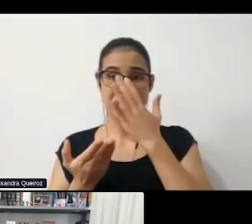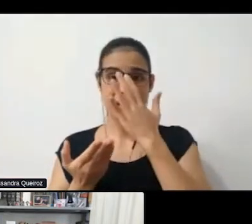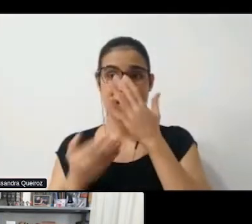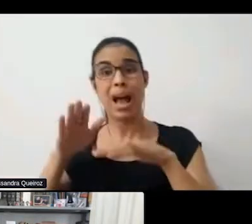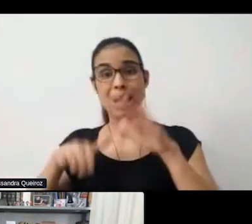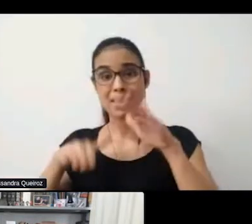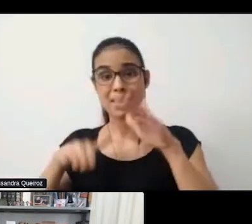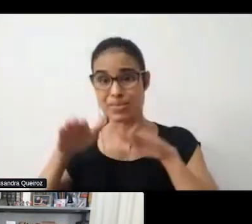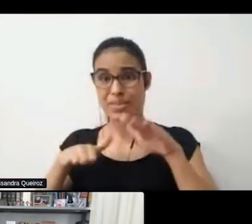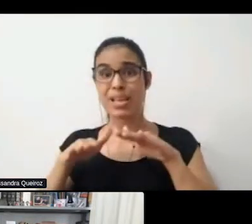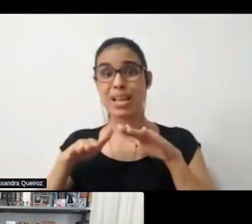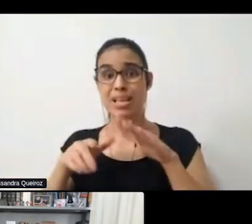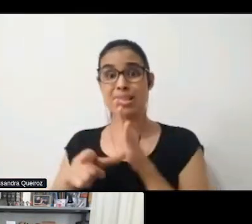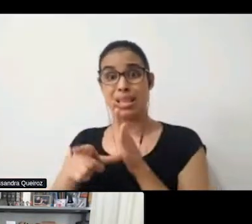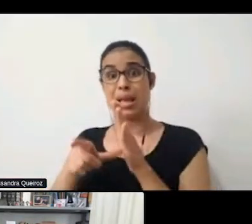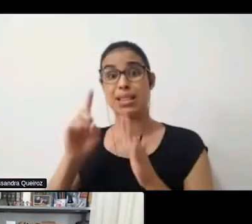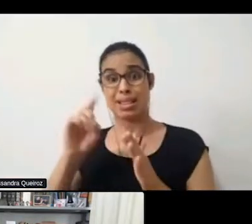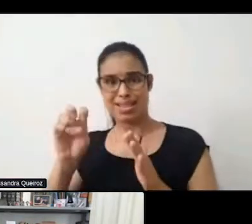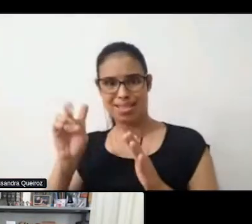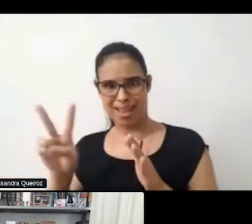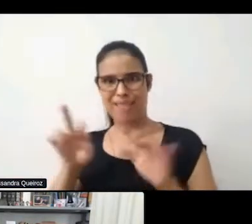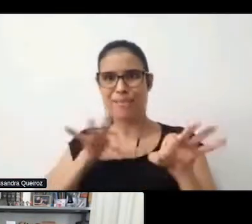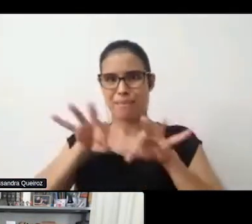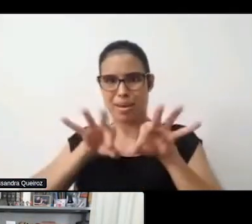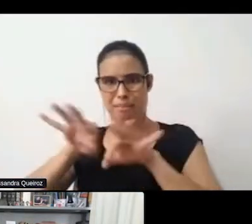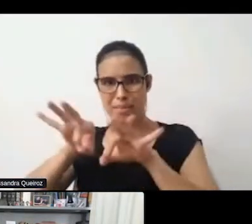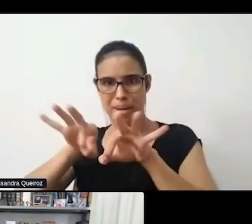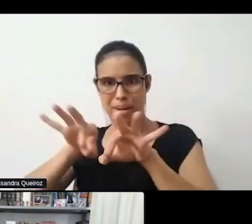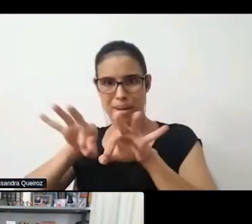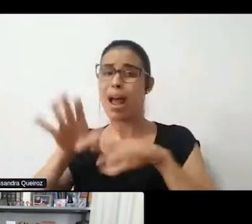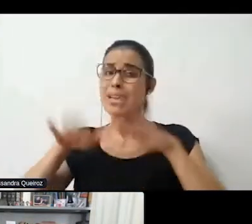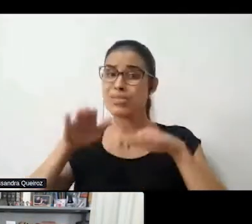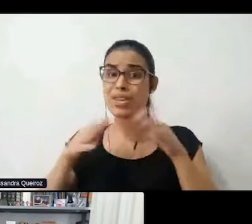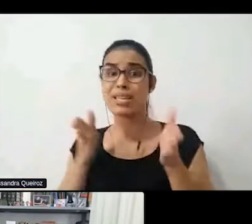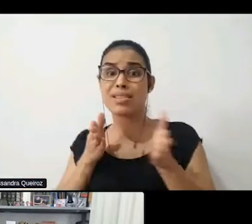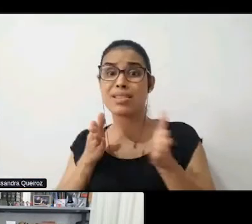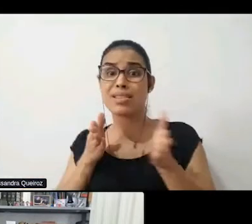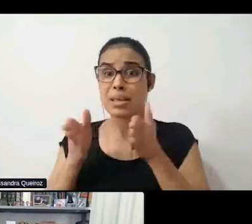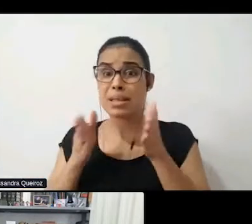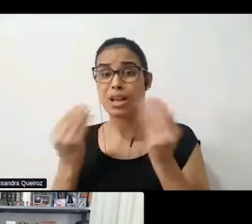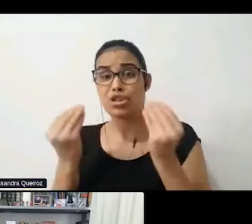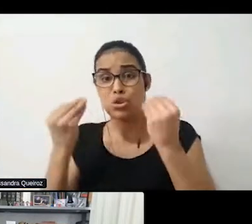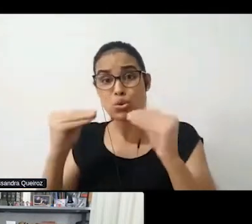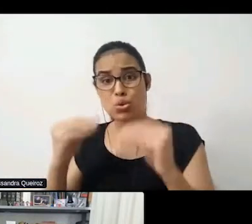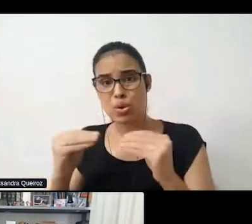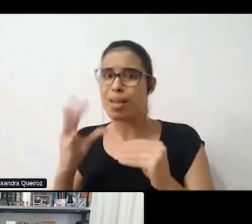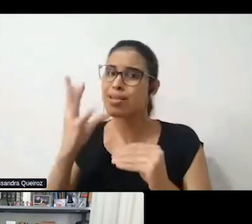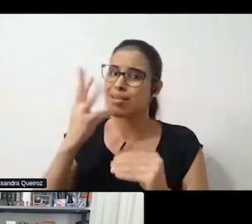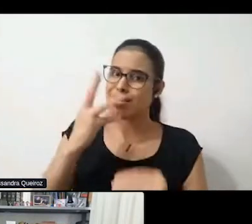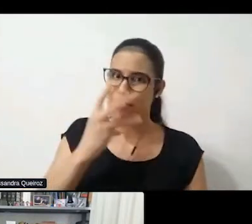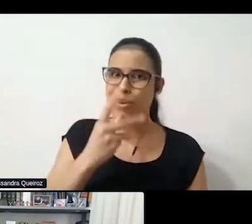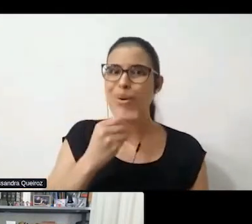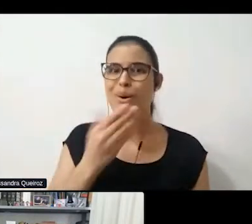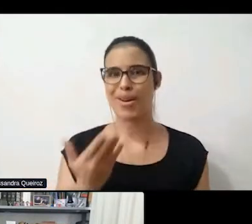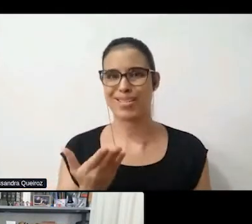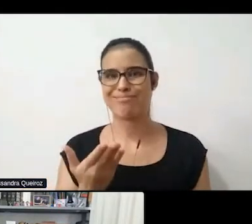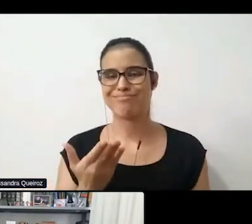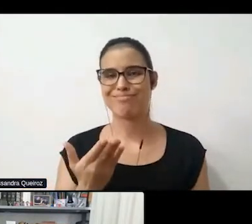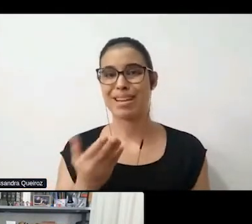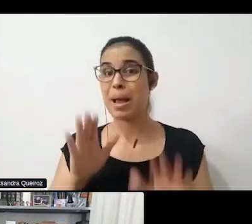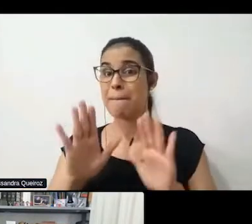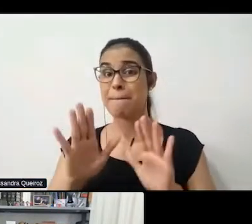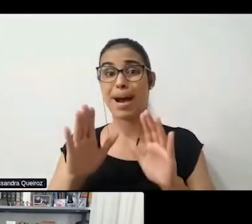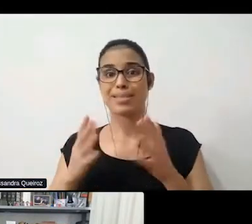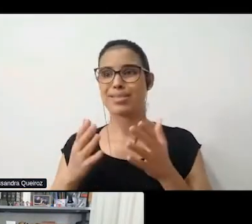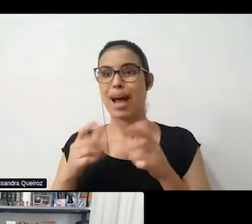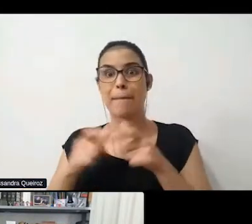para entregar. E aí, se a gente tiver gestores que não compreendem isso, o cara só quer saber de tempo de